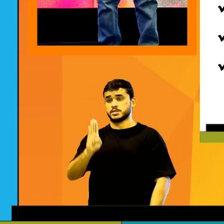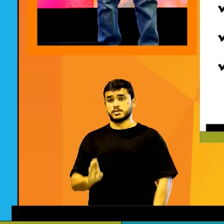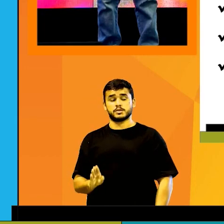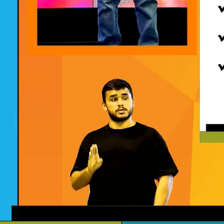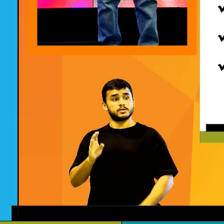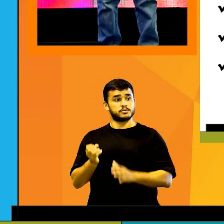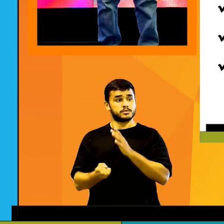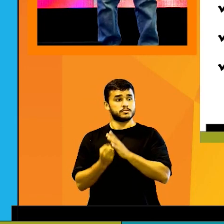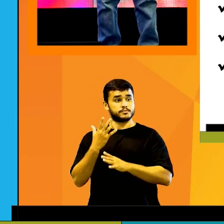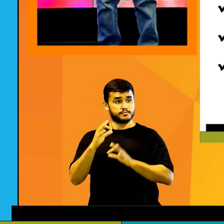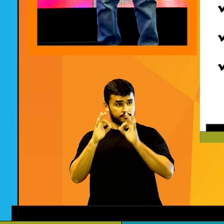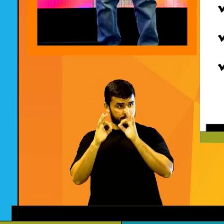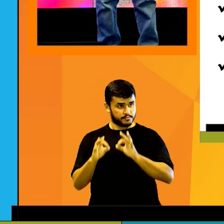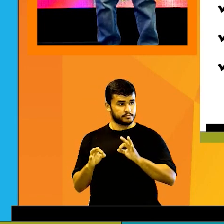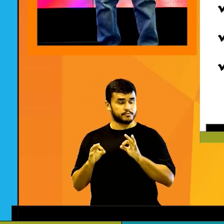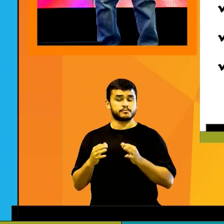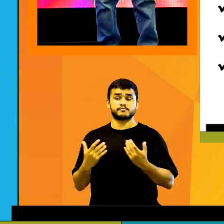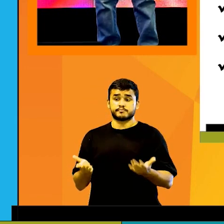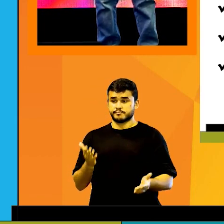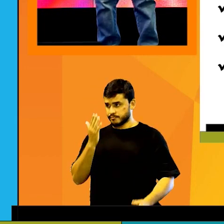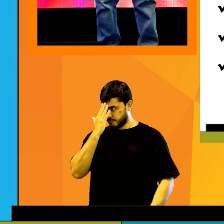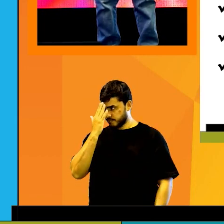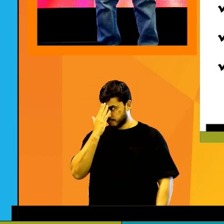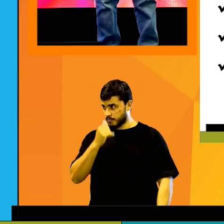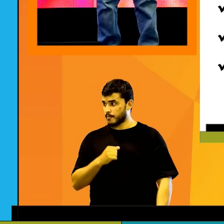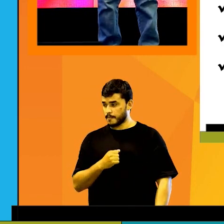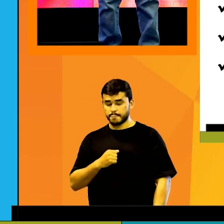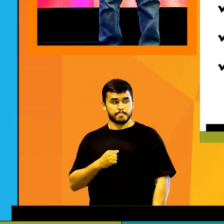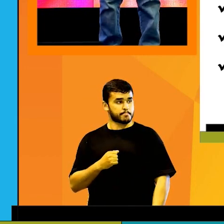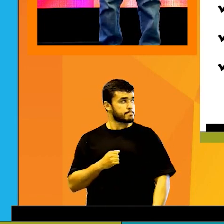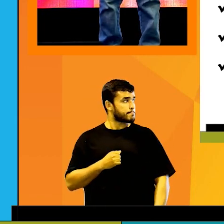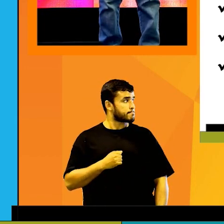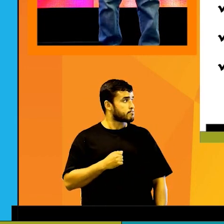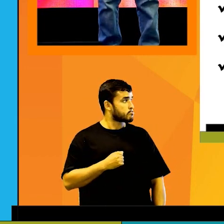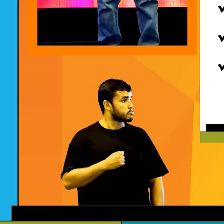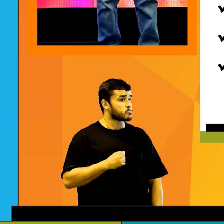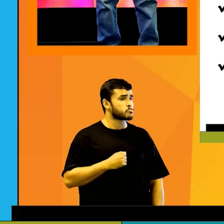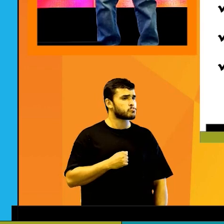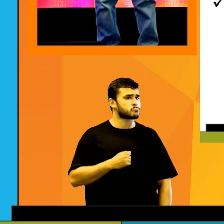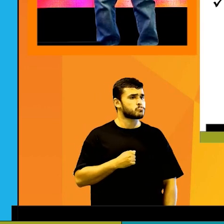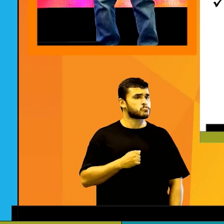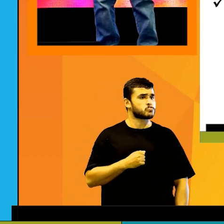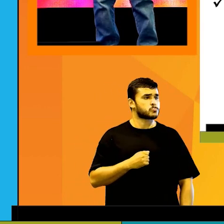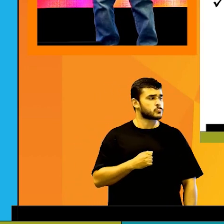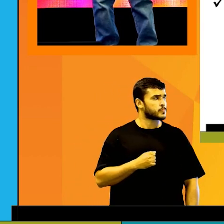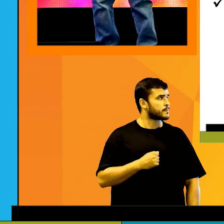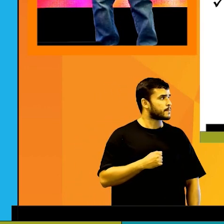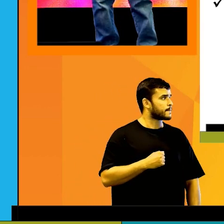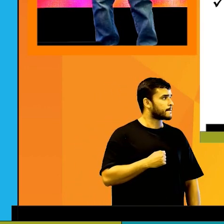realista, tanto em verso quanto em prosa. Se quiser vir, pode vir.